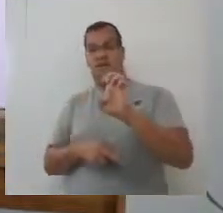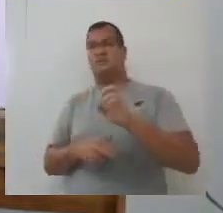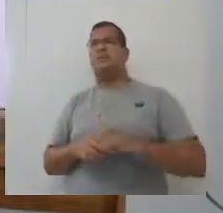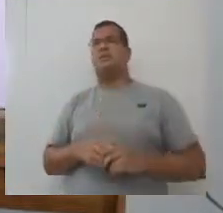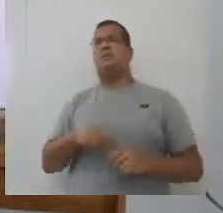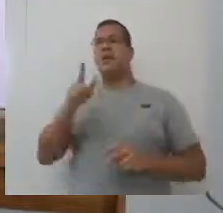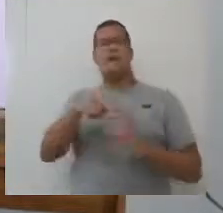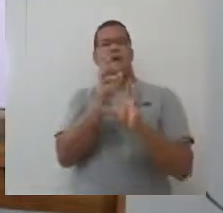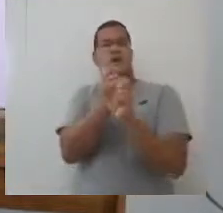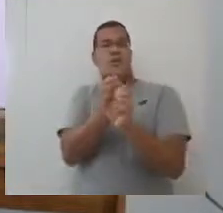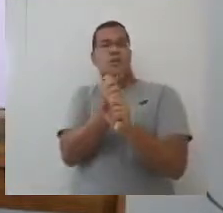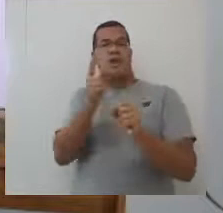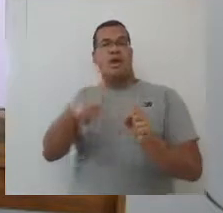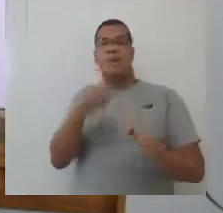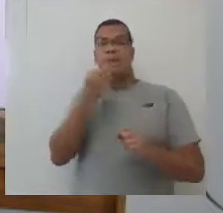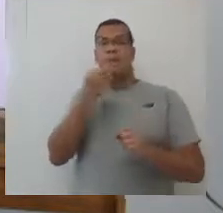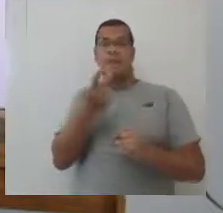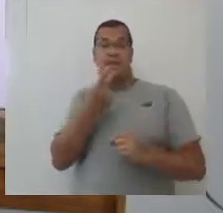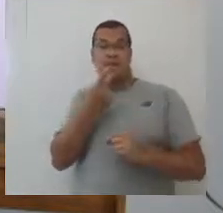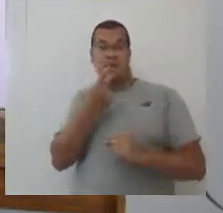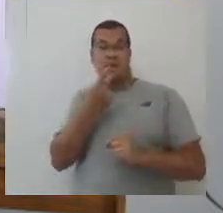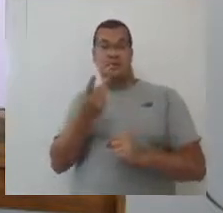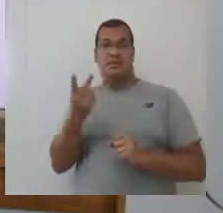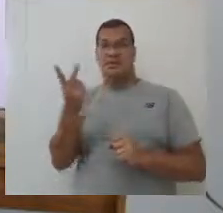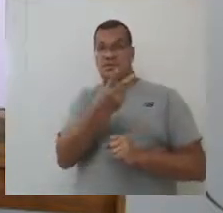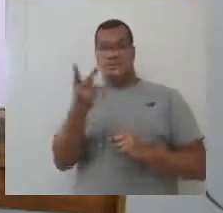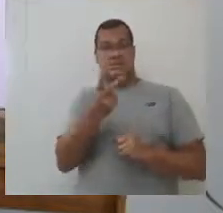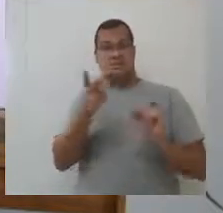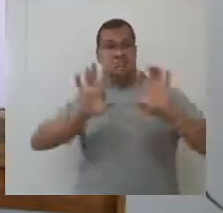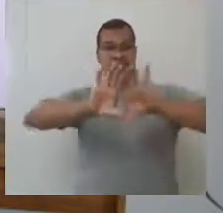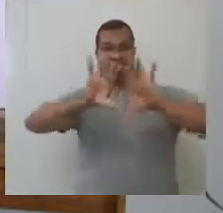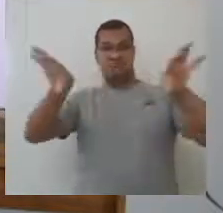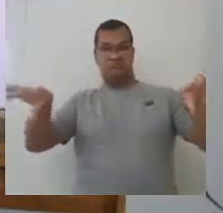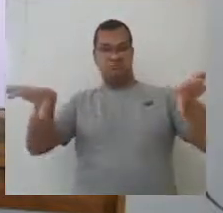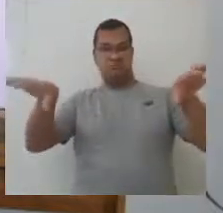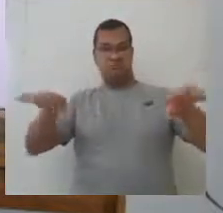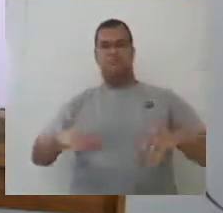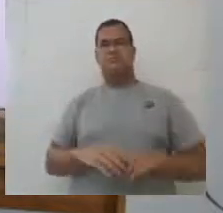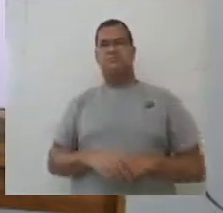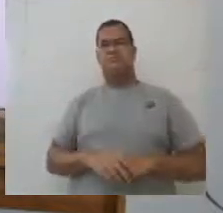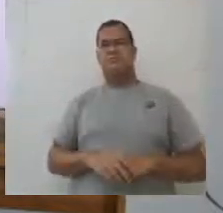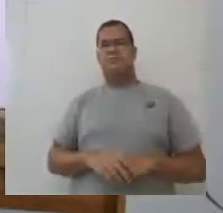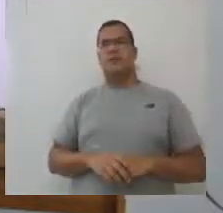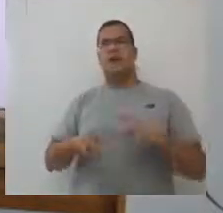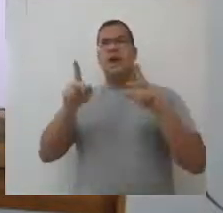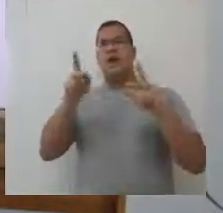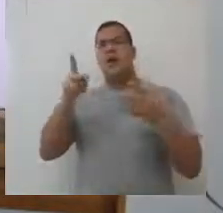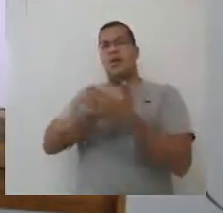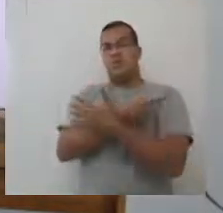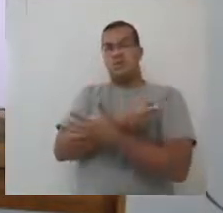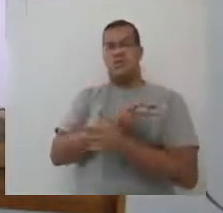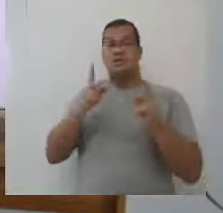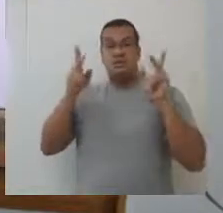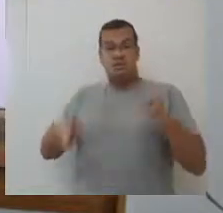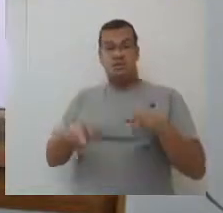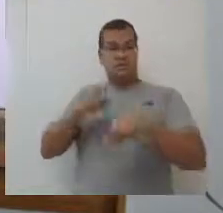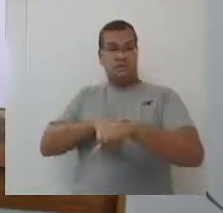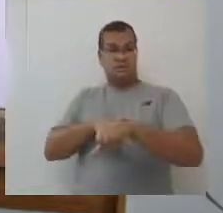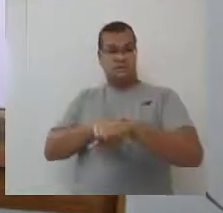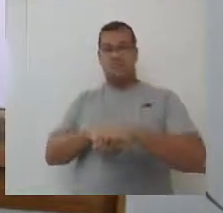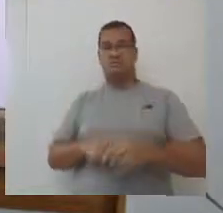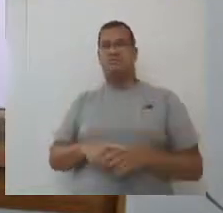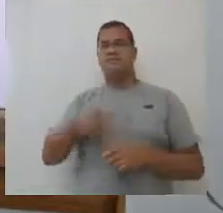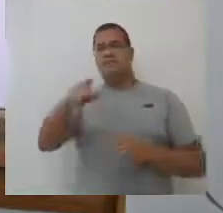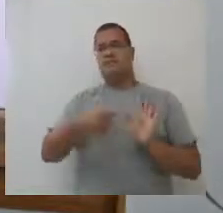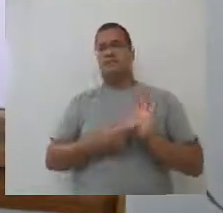para calcular a probabilidade de 2 eventos independentes que acontecem ao mesmo tempo. Olhe, isso aí, olhe, eu estou